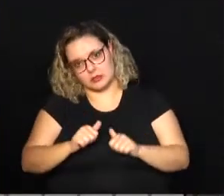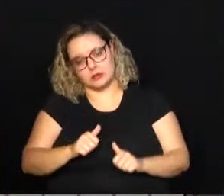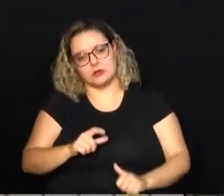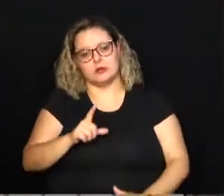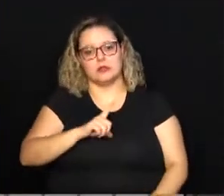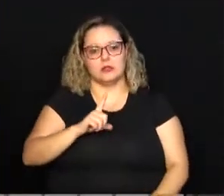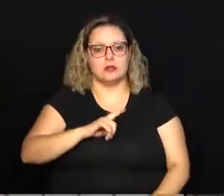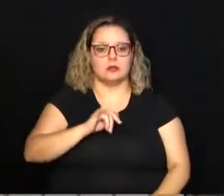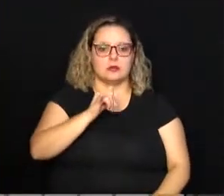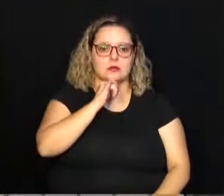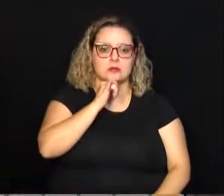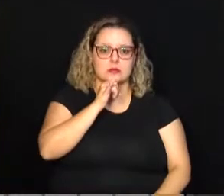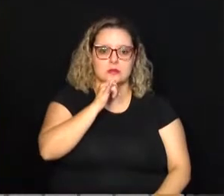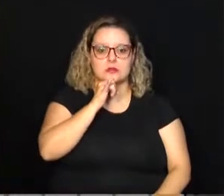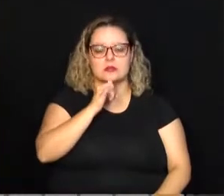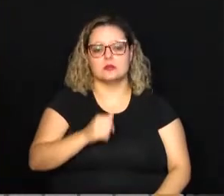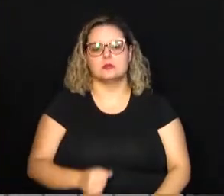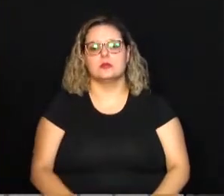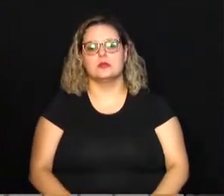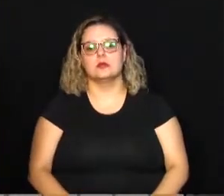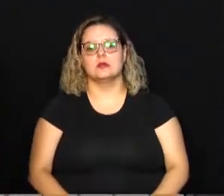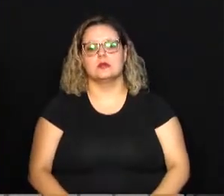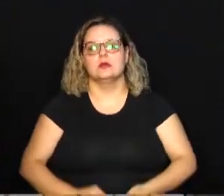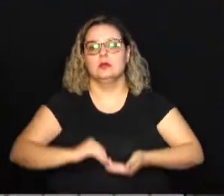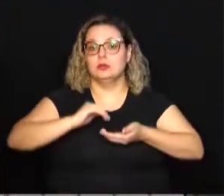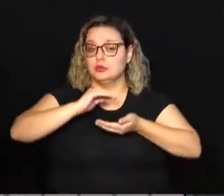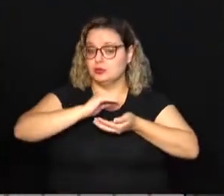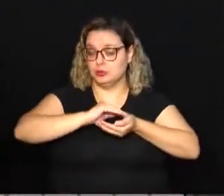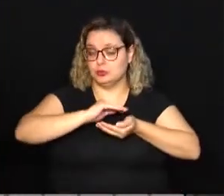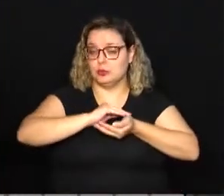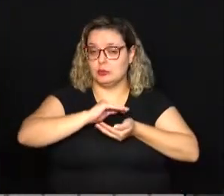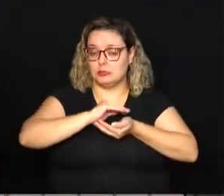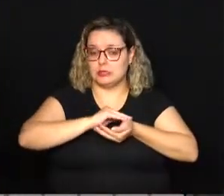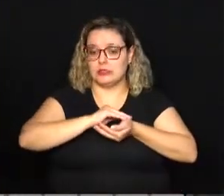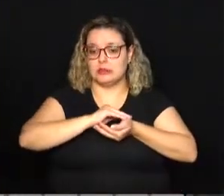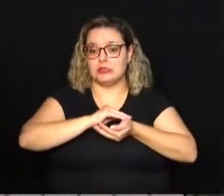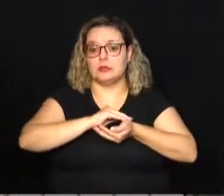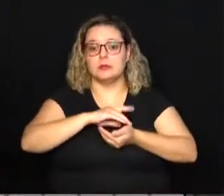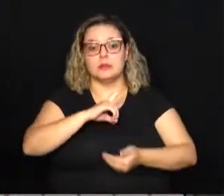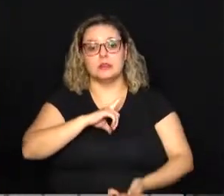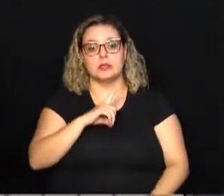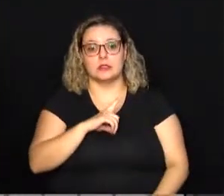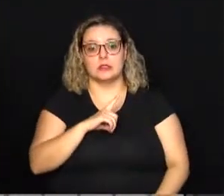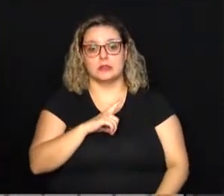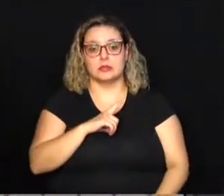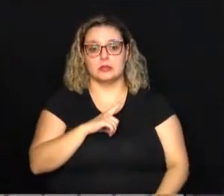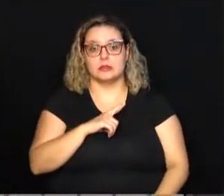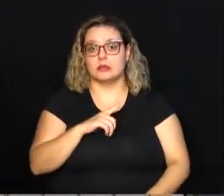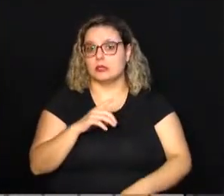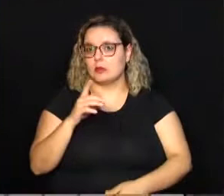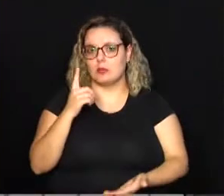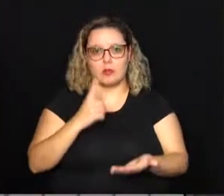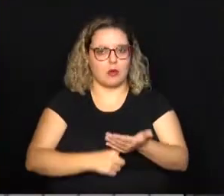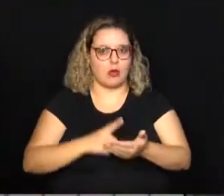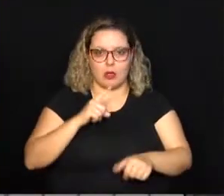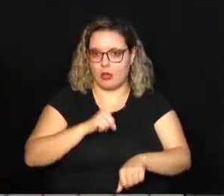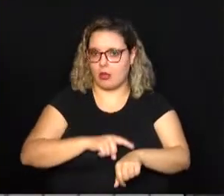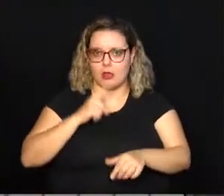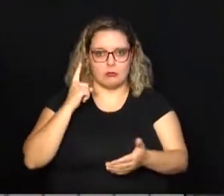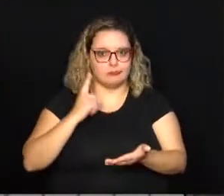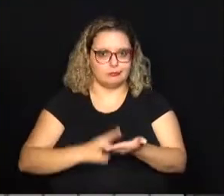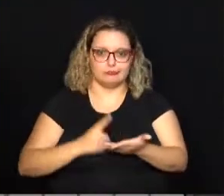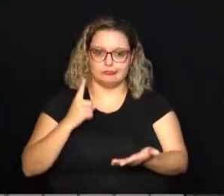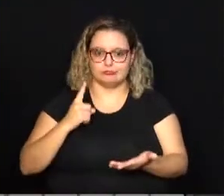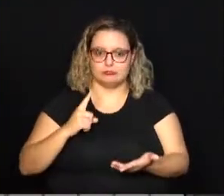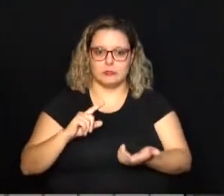por exemplo, lá no Poupa Tempo, que você tem em tempo real a avaliação do funcionário. Então, eu acho